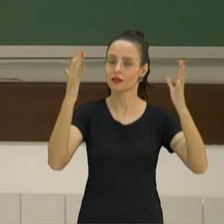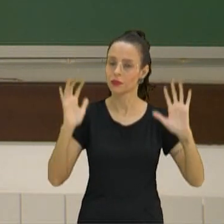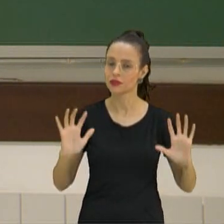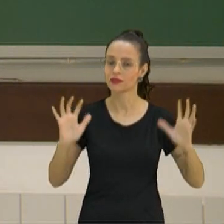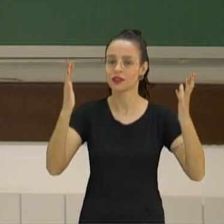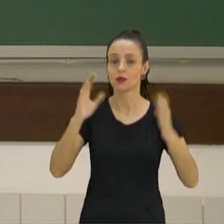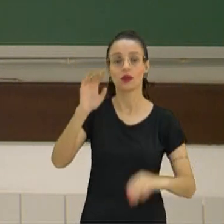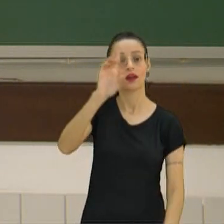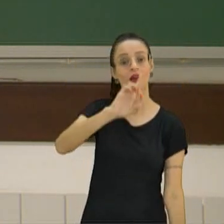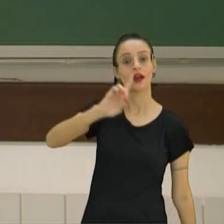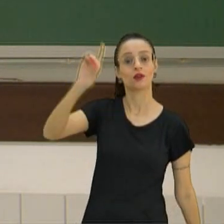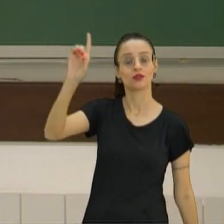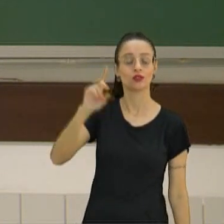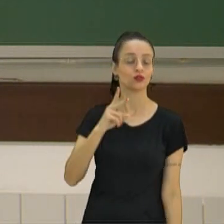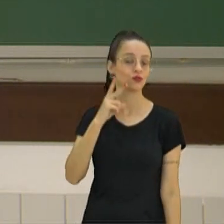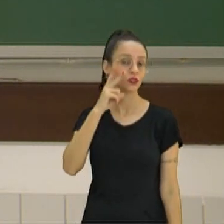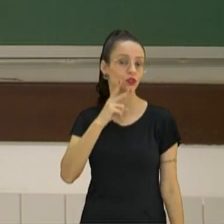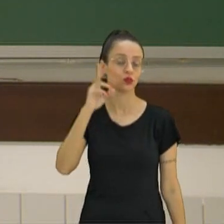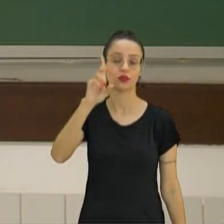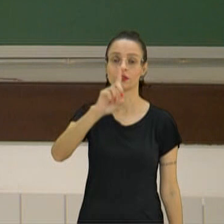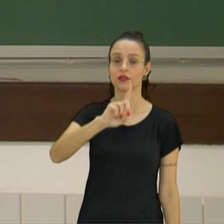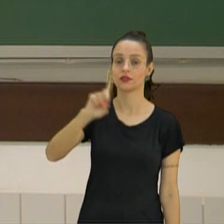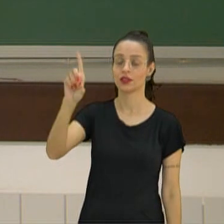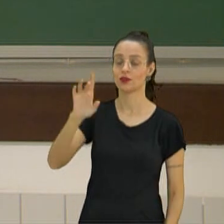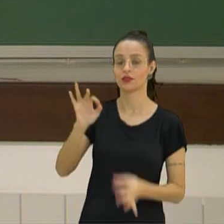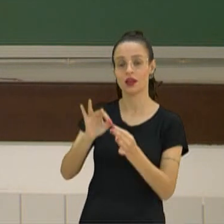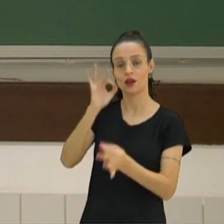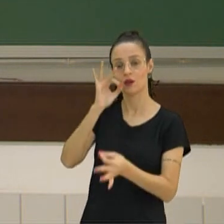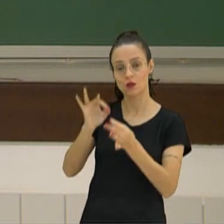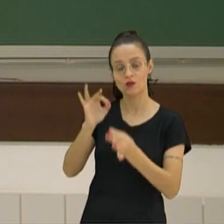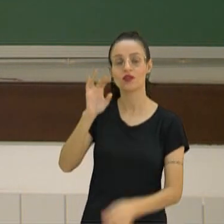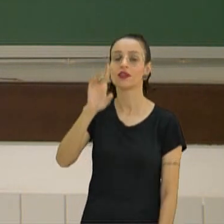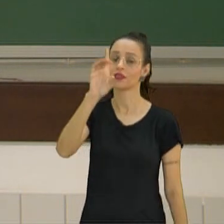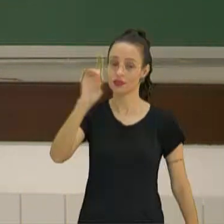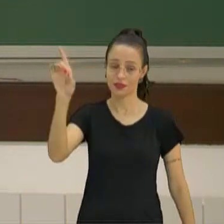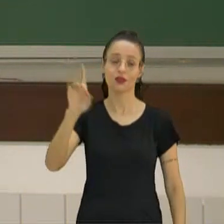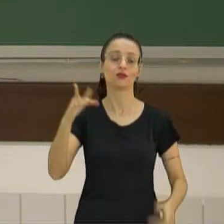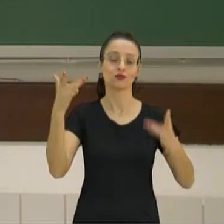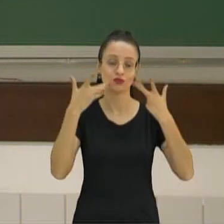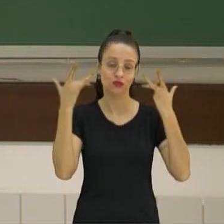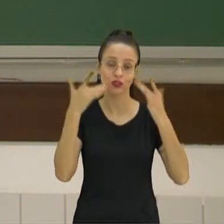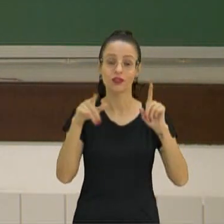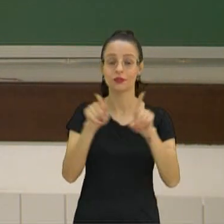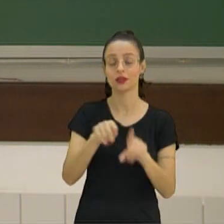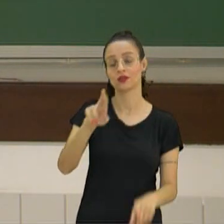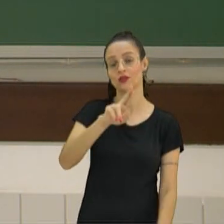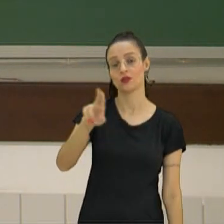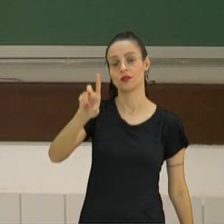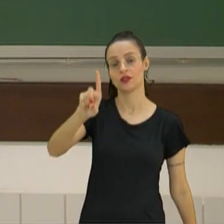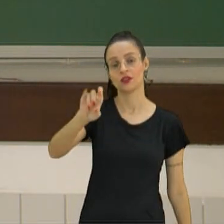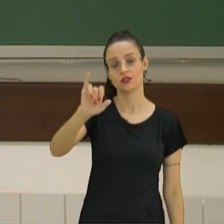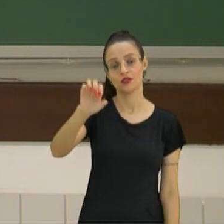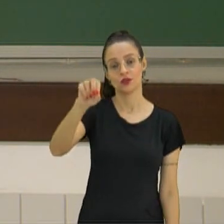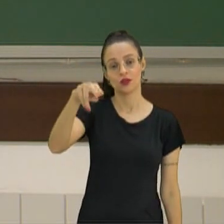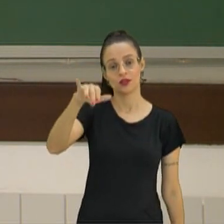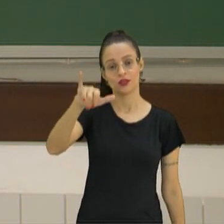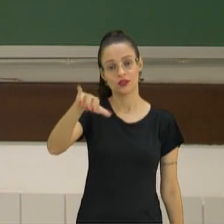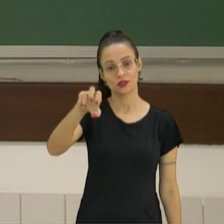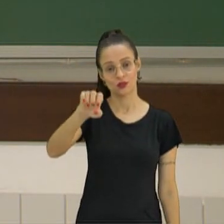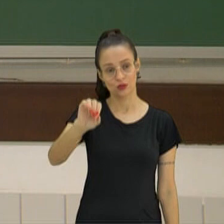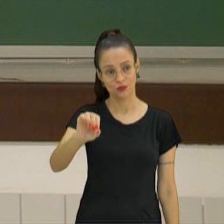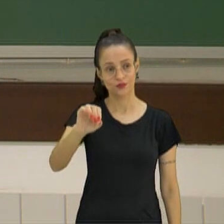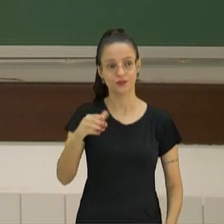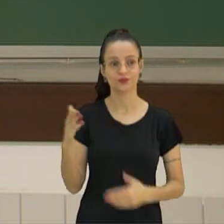ao deus do vinho, o deus da uva, que é o deus do teatro também, que é o Dionísio, e a gente vai conhecer a figura